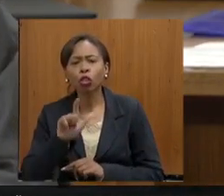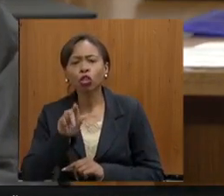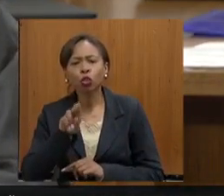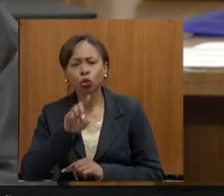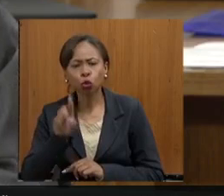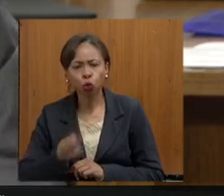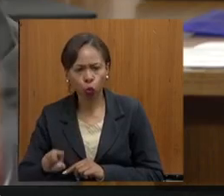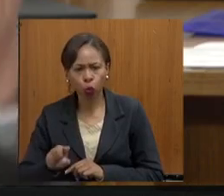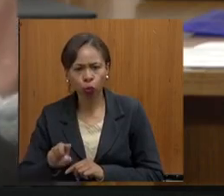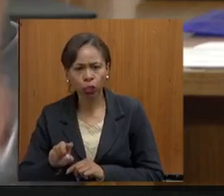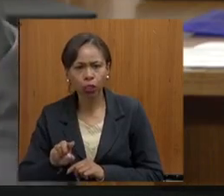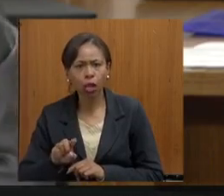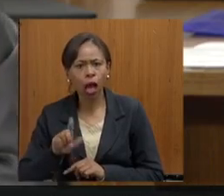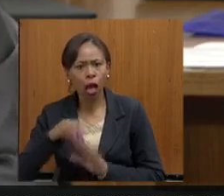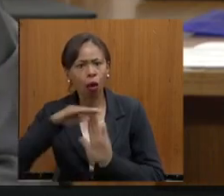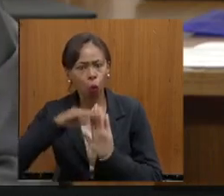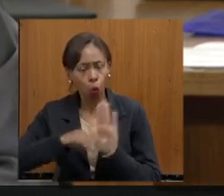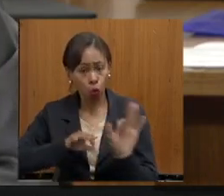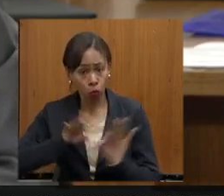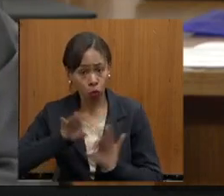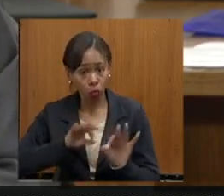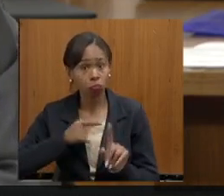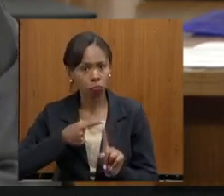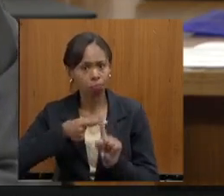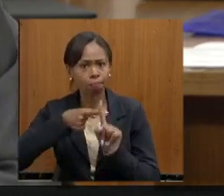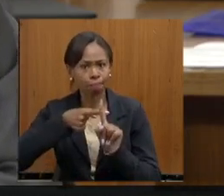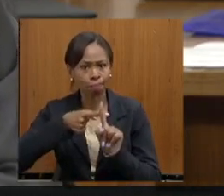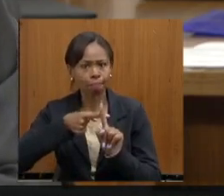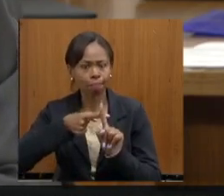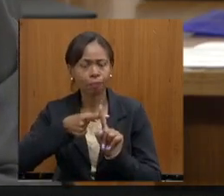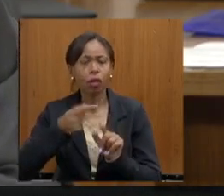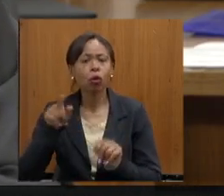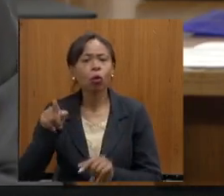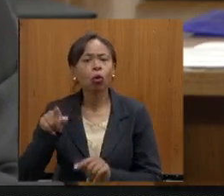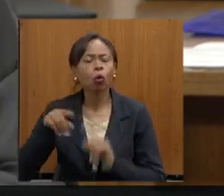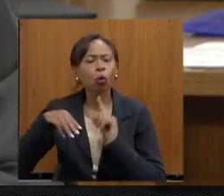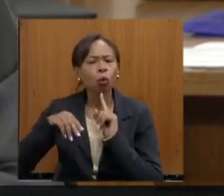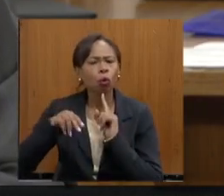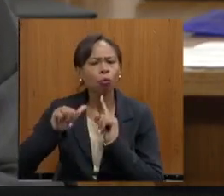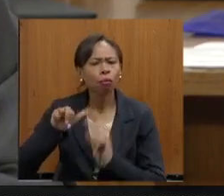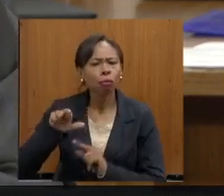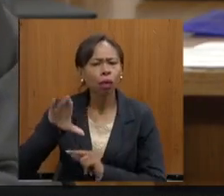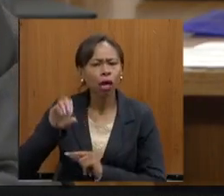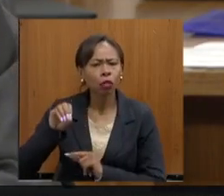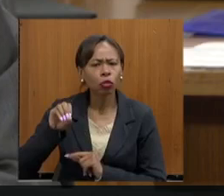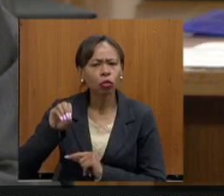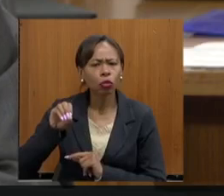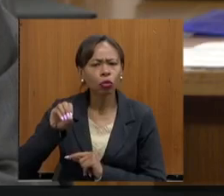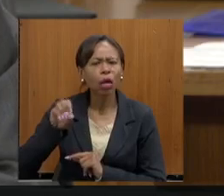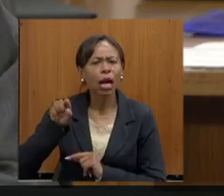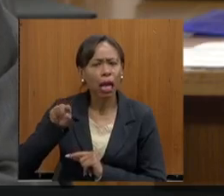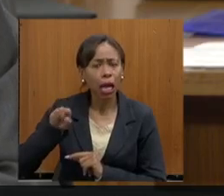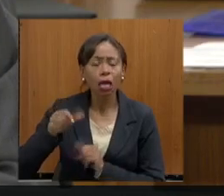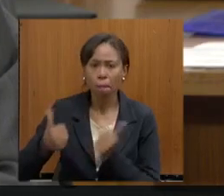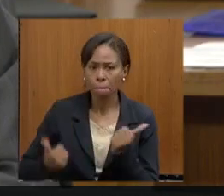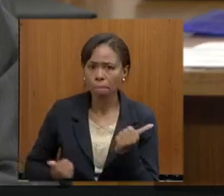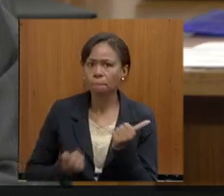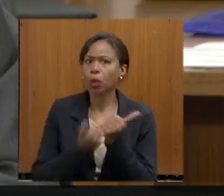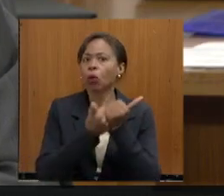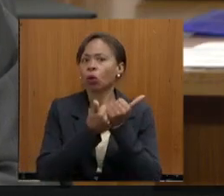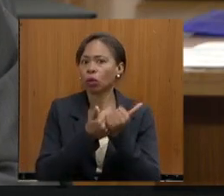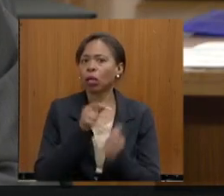muito positivo né O Márcio é tem não tô vendo mais que não gostou aqui mas seguramente é um dos grandes apoiadores